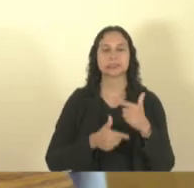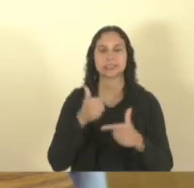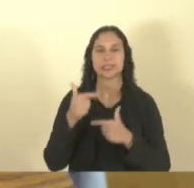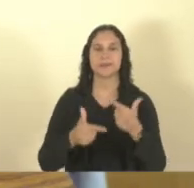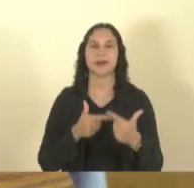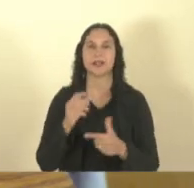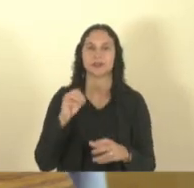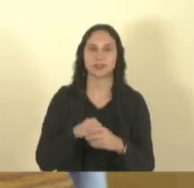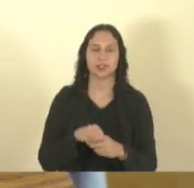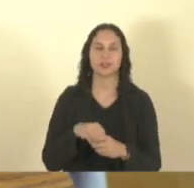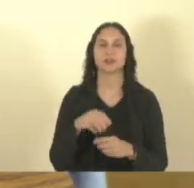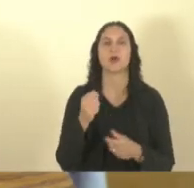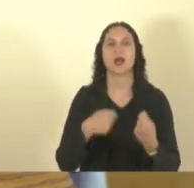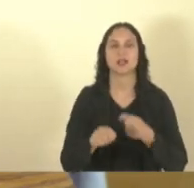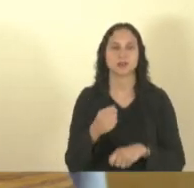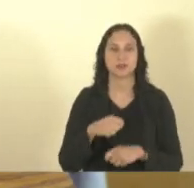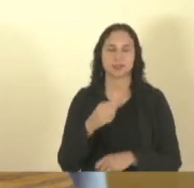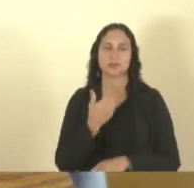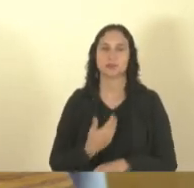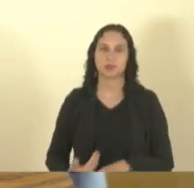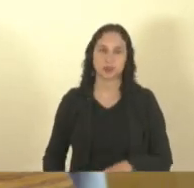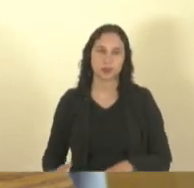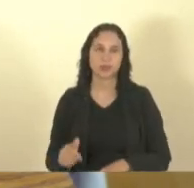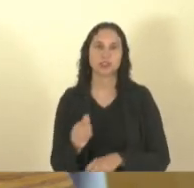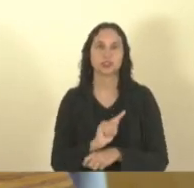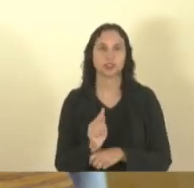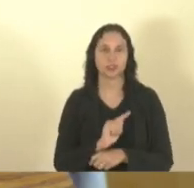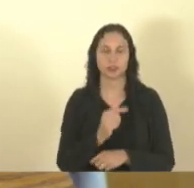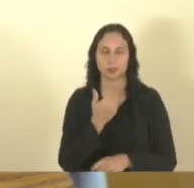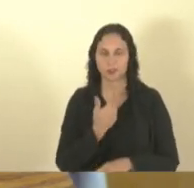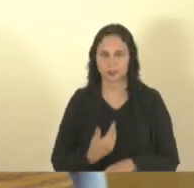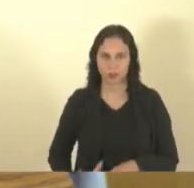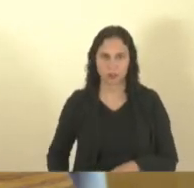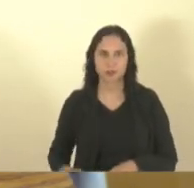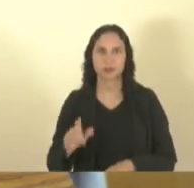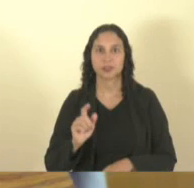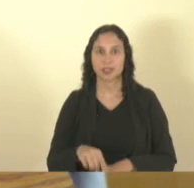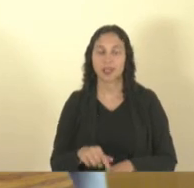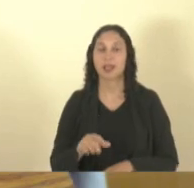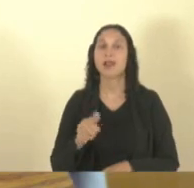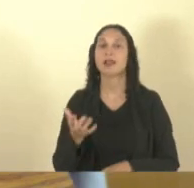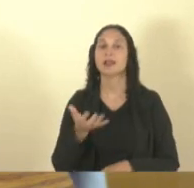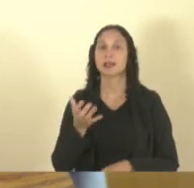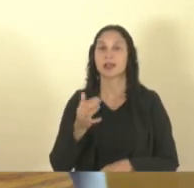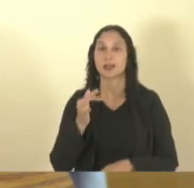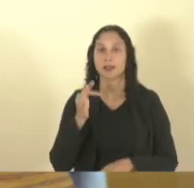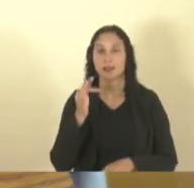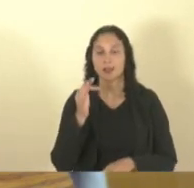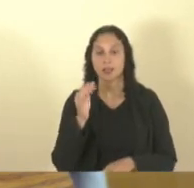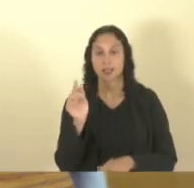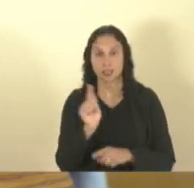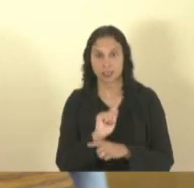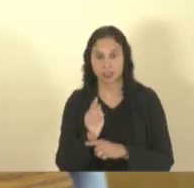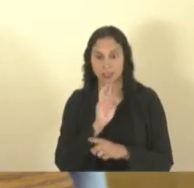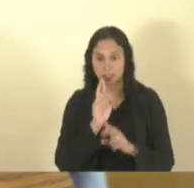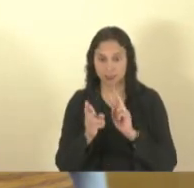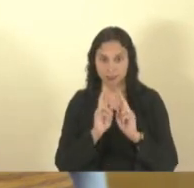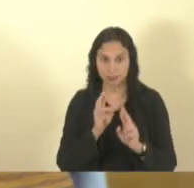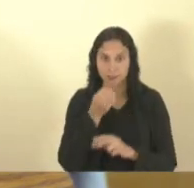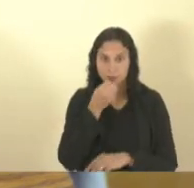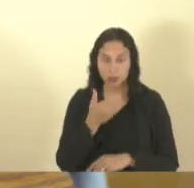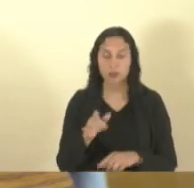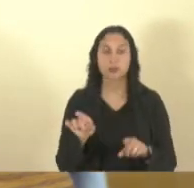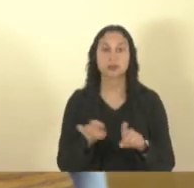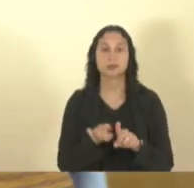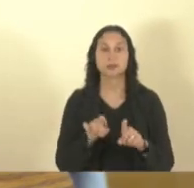fazer da administração pública e a gestão pública, não só comprometida com os resultados de política pública, mas com um compromisso,